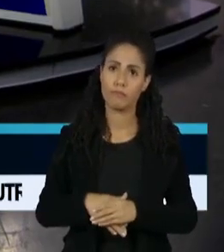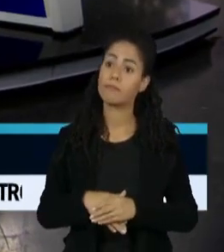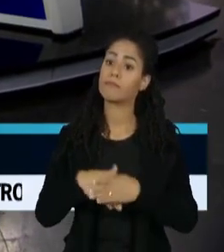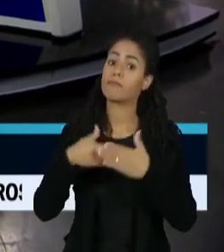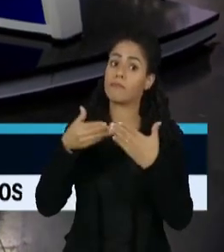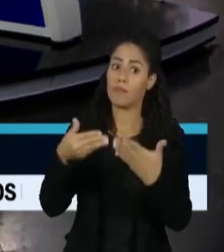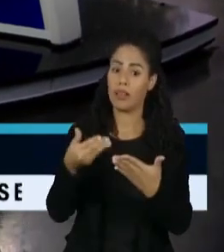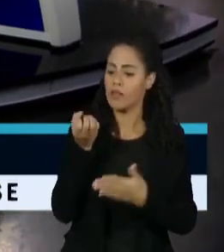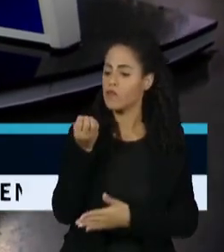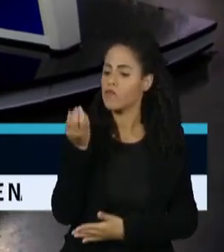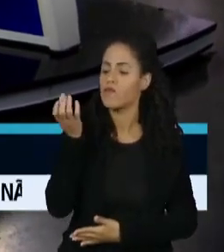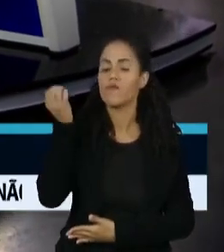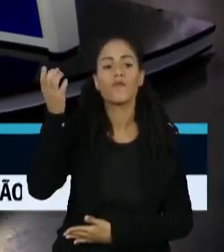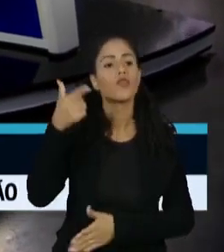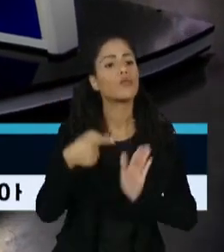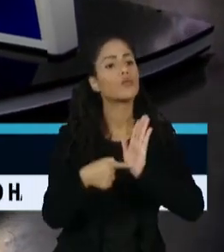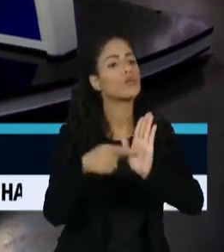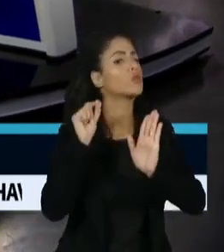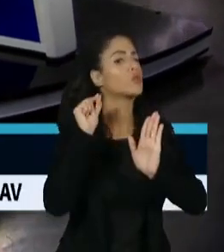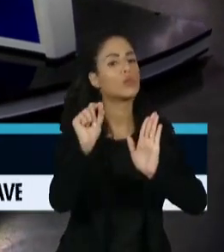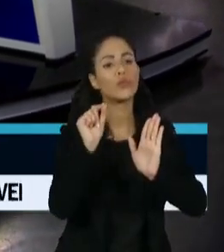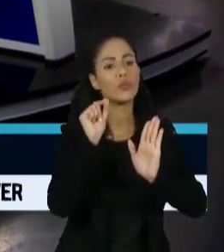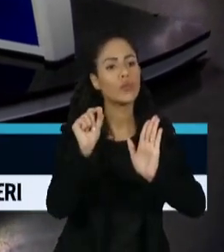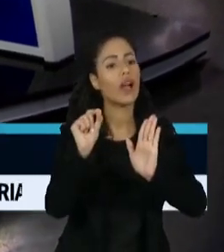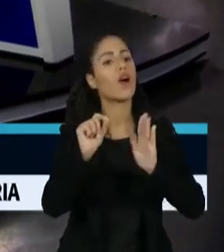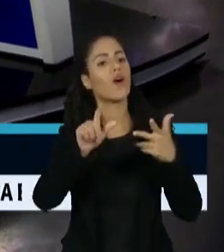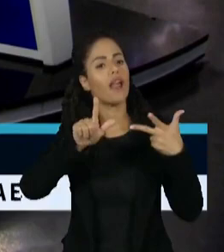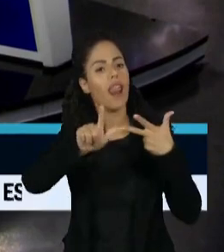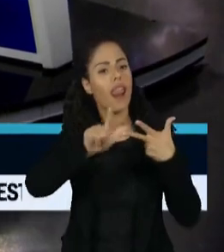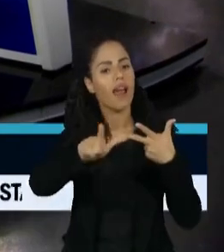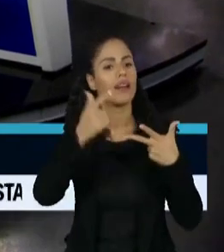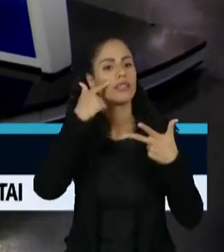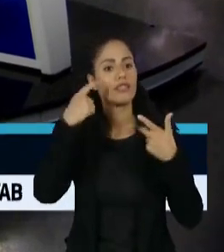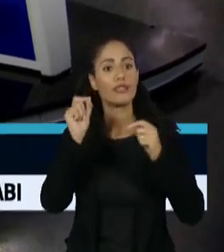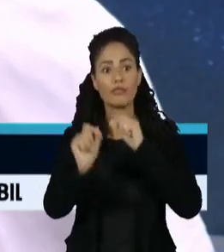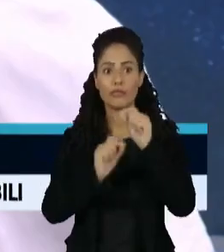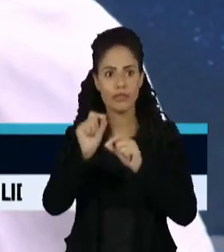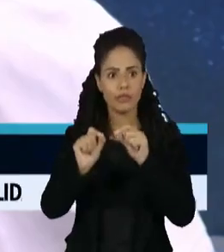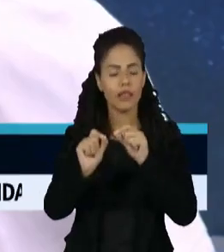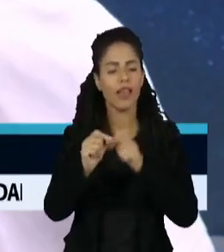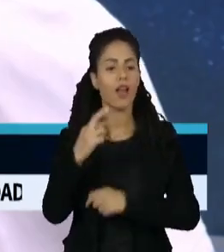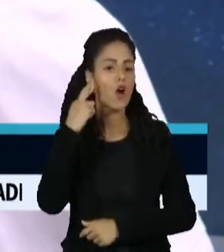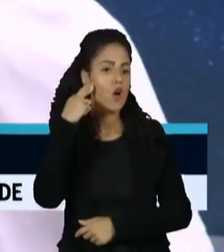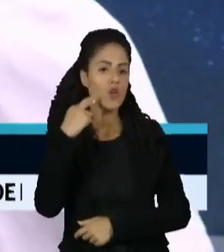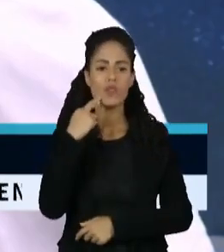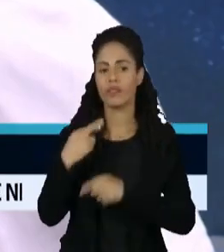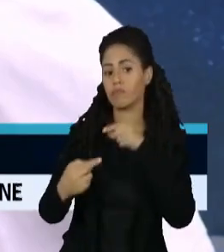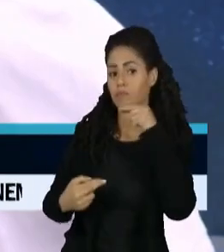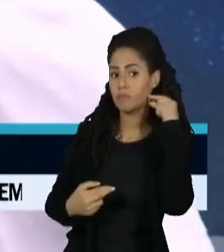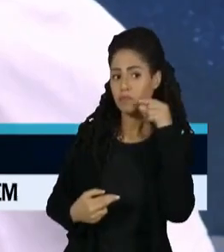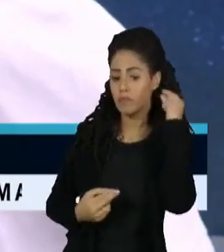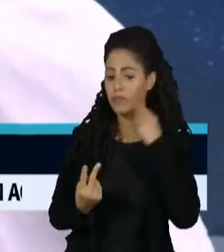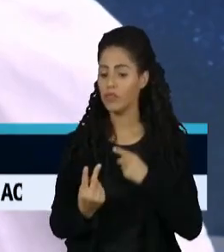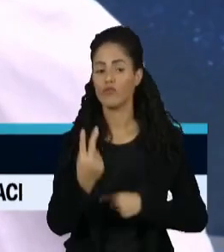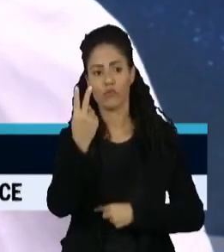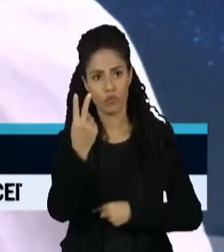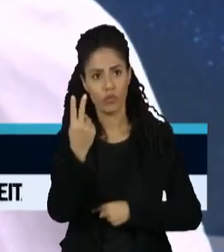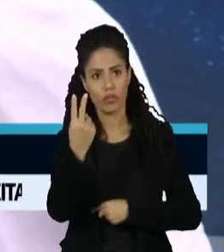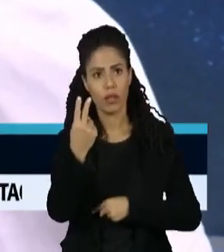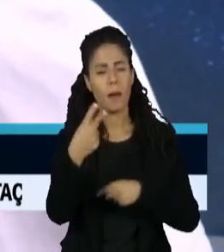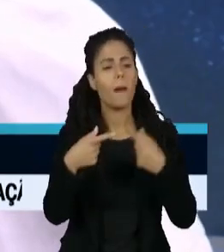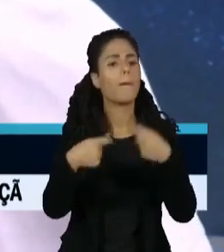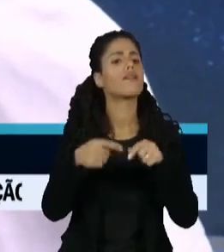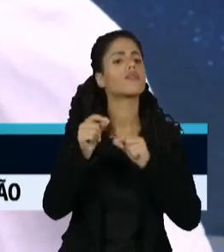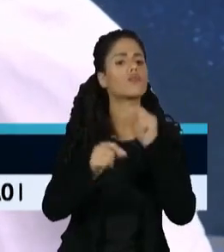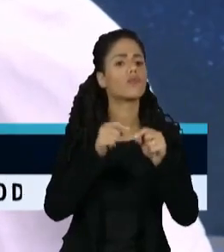Taz, evidenciou, né, a dependência que o Legislativo tem dos presidentes Arthur Lira e Rodrigo Pacheco. Deveria haver